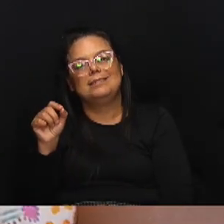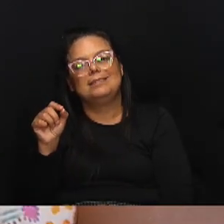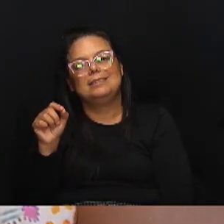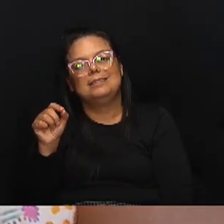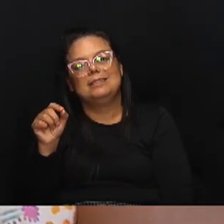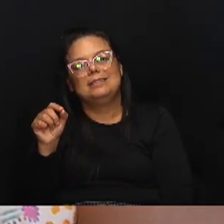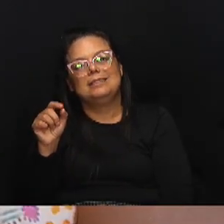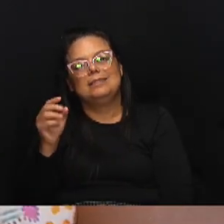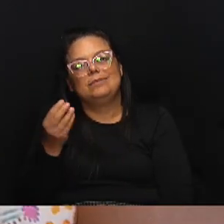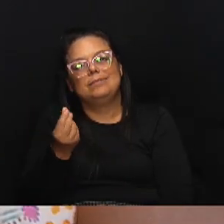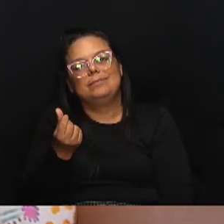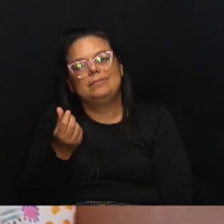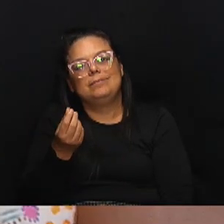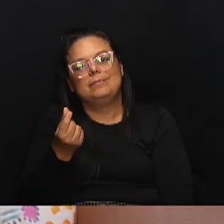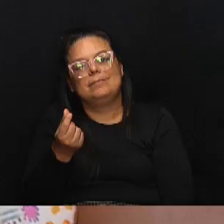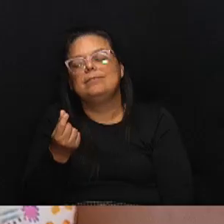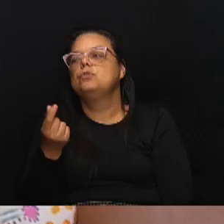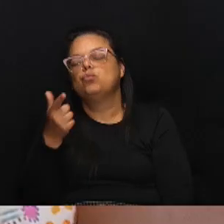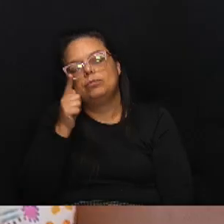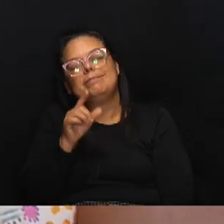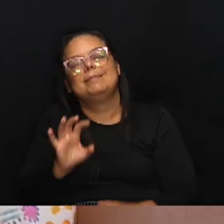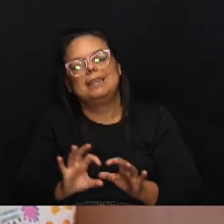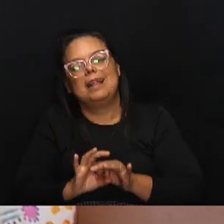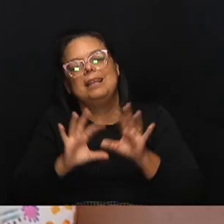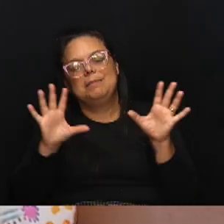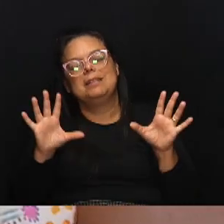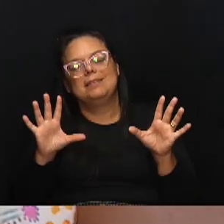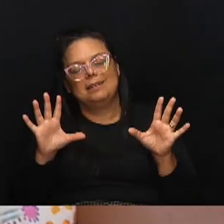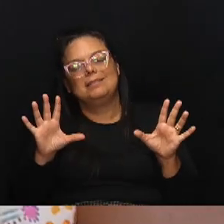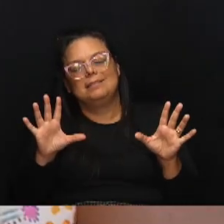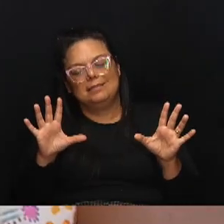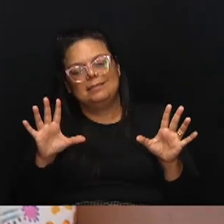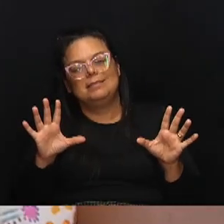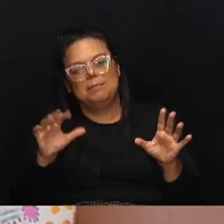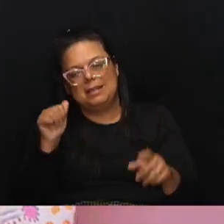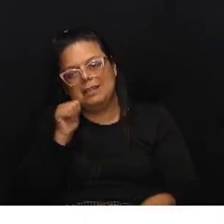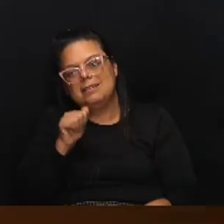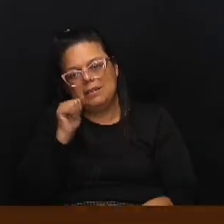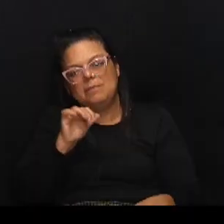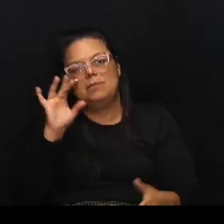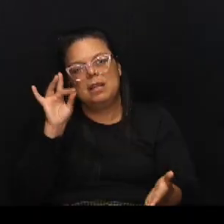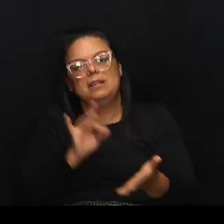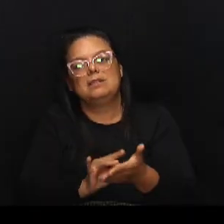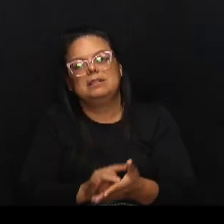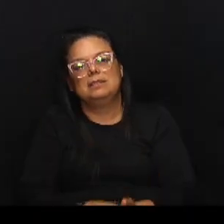conquistar liberdade para serem mulheres de fato.